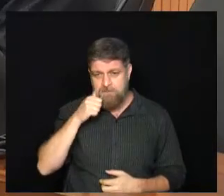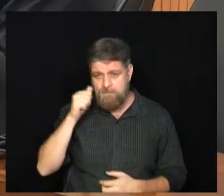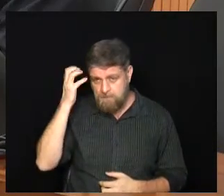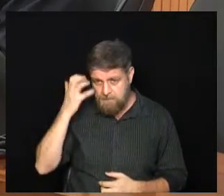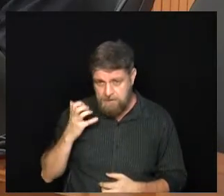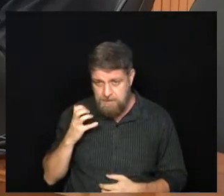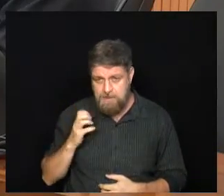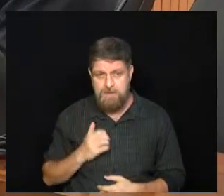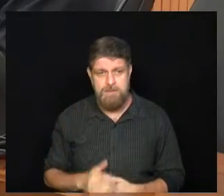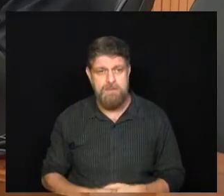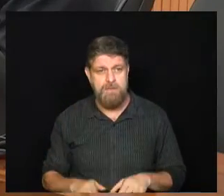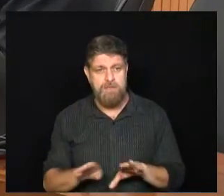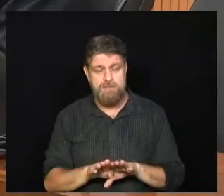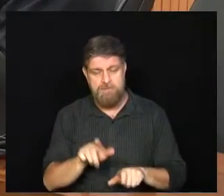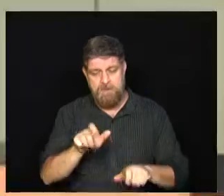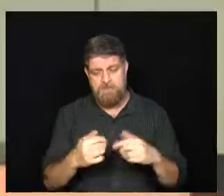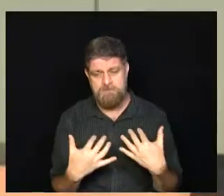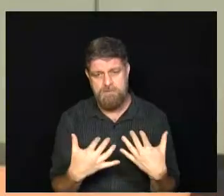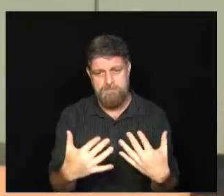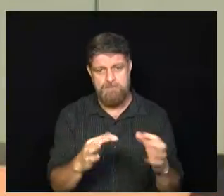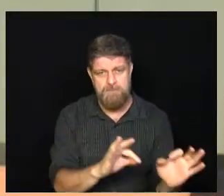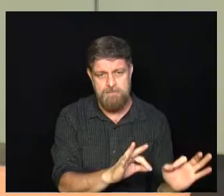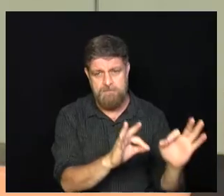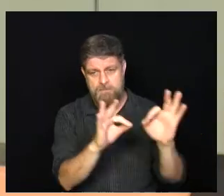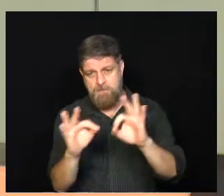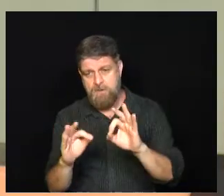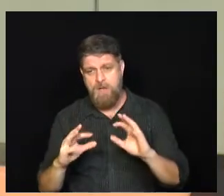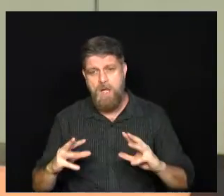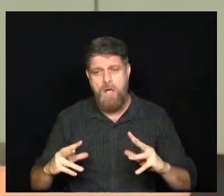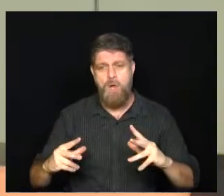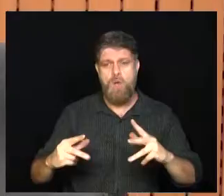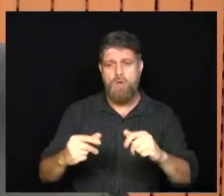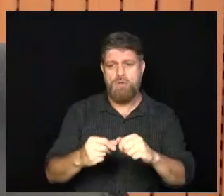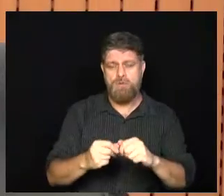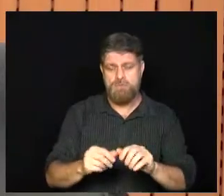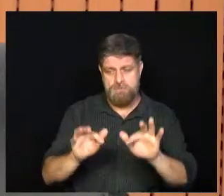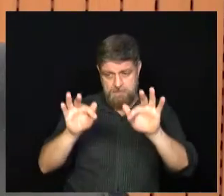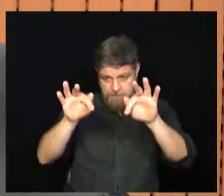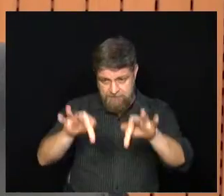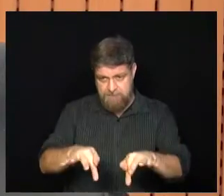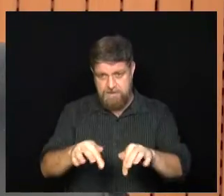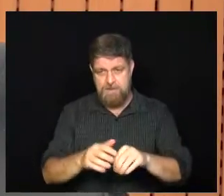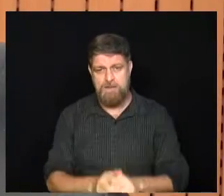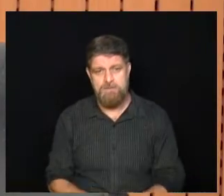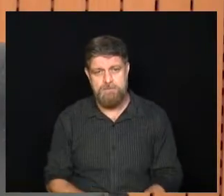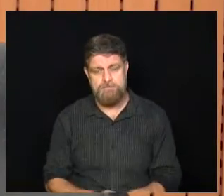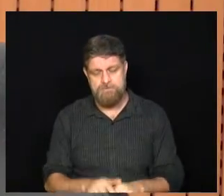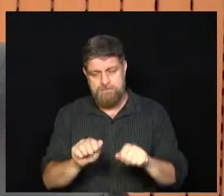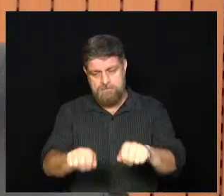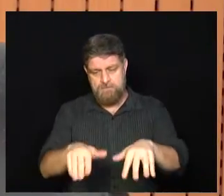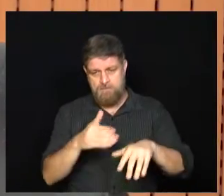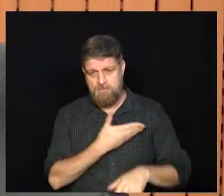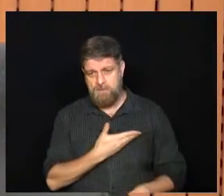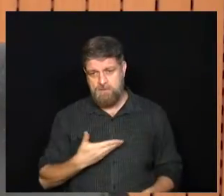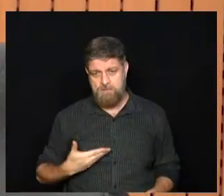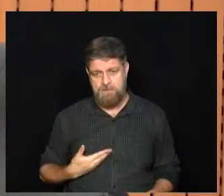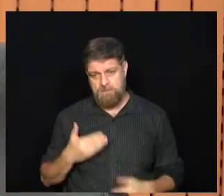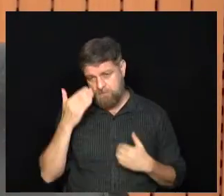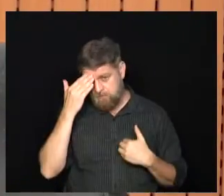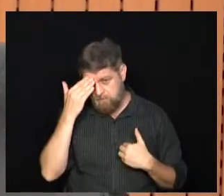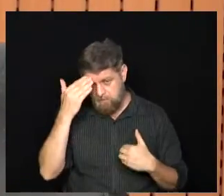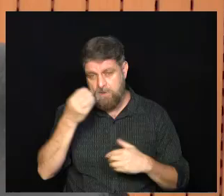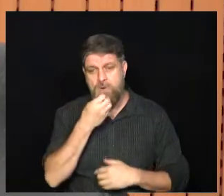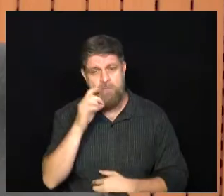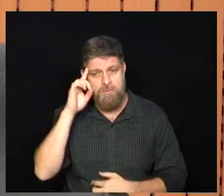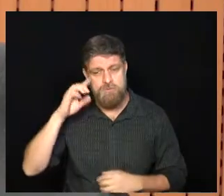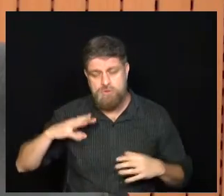encontra aqui presente, ao público que nos acompanha aqui, e a todos. Então, declaramos essa audiência encerrada. Muito obrigado, um bom